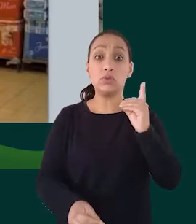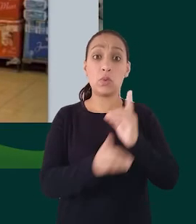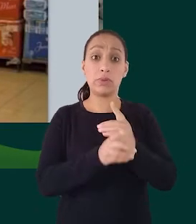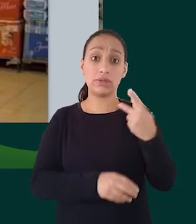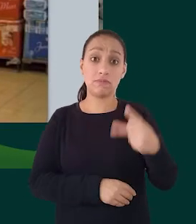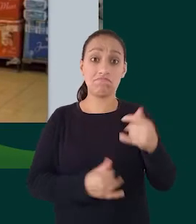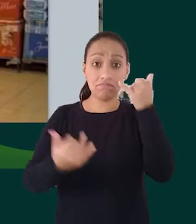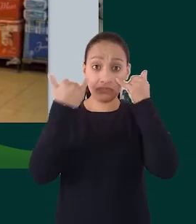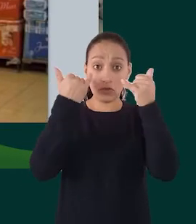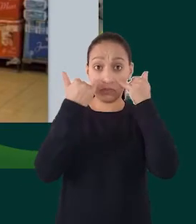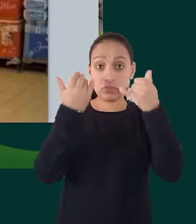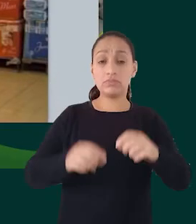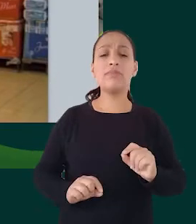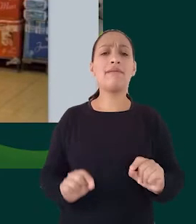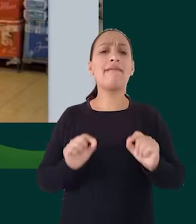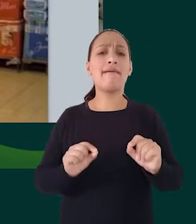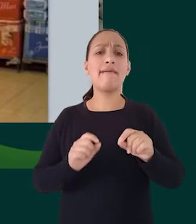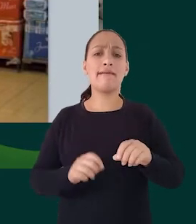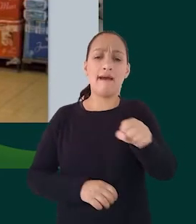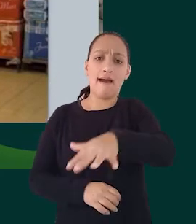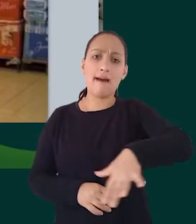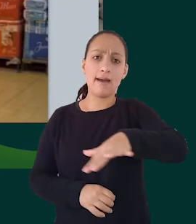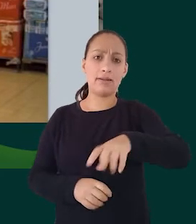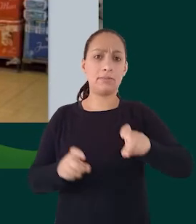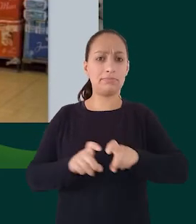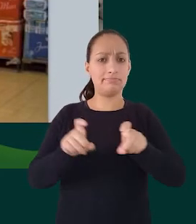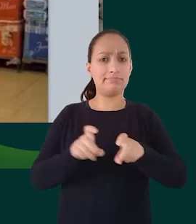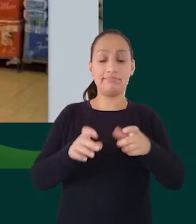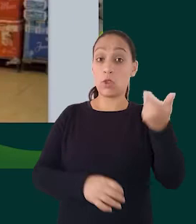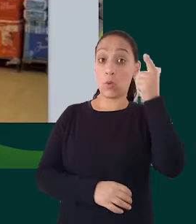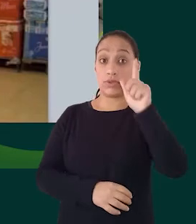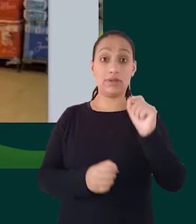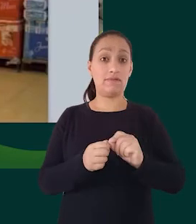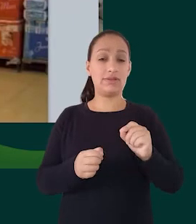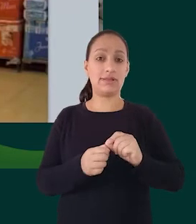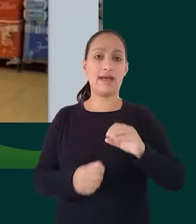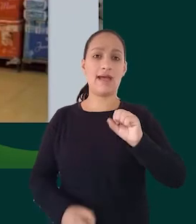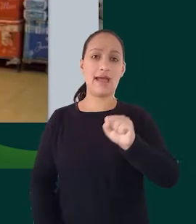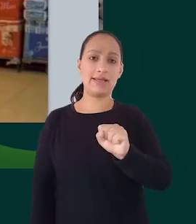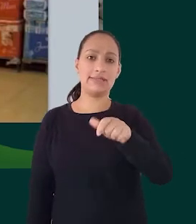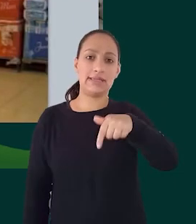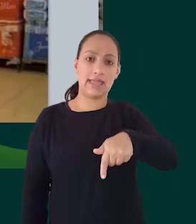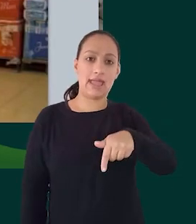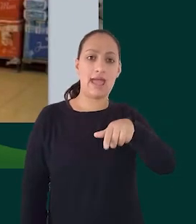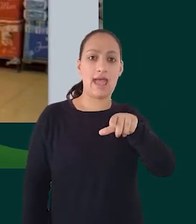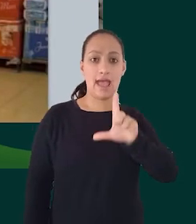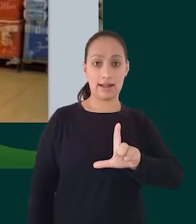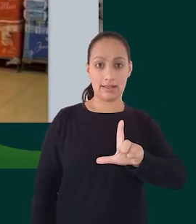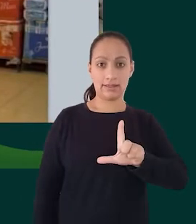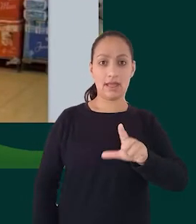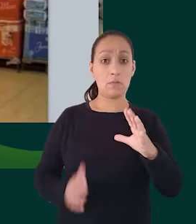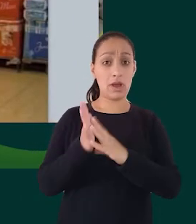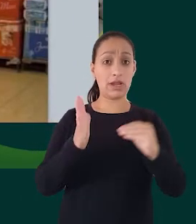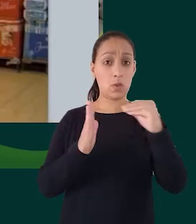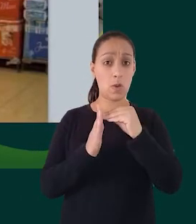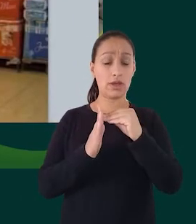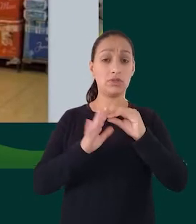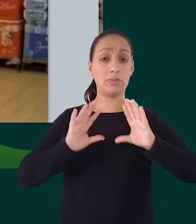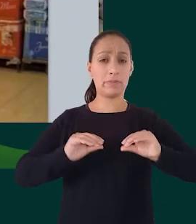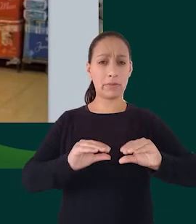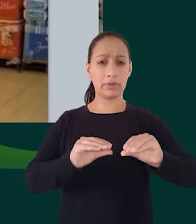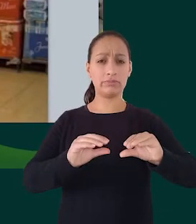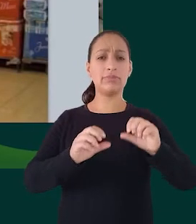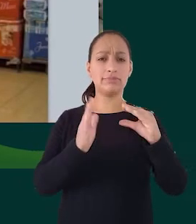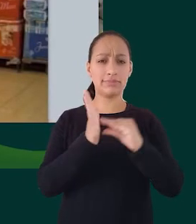consegue fazer com SQL, por exemplo. SQL é uma linguagem para manipular dados. E a gente não vai conseguir fazer isso, por quê?